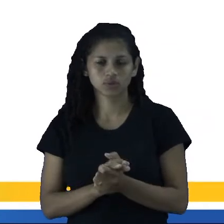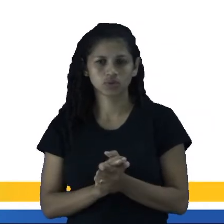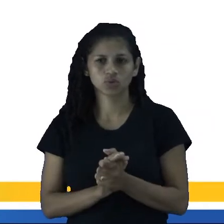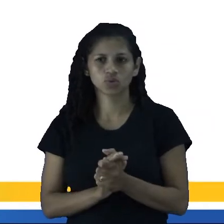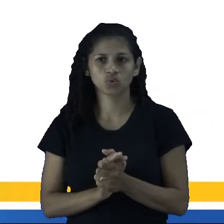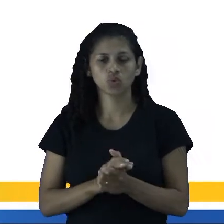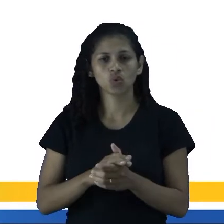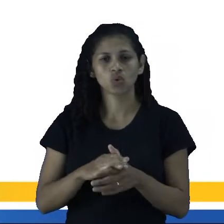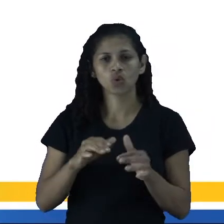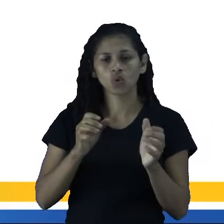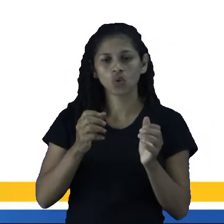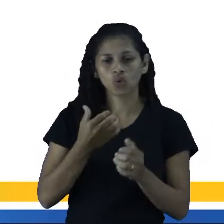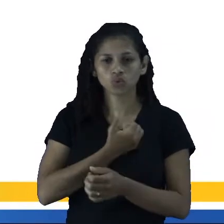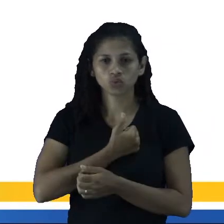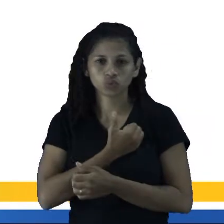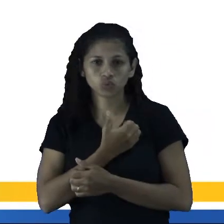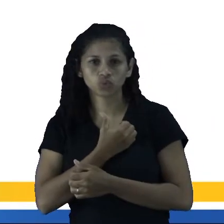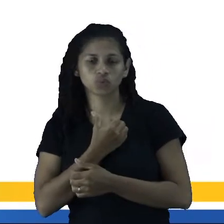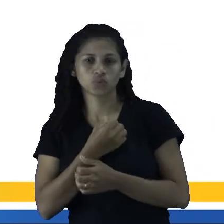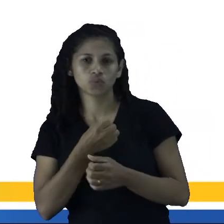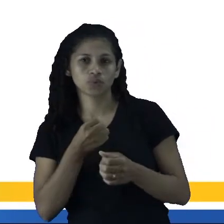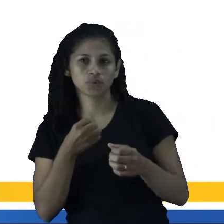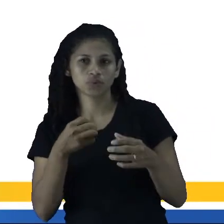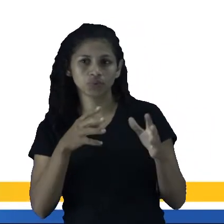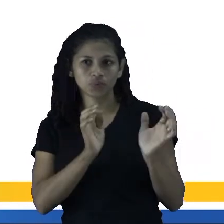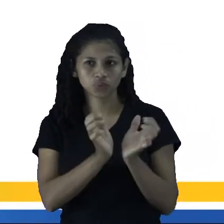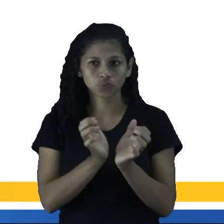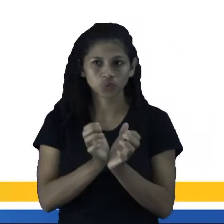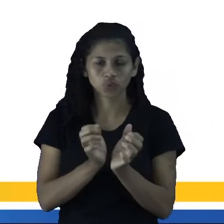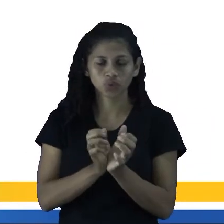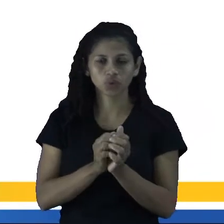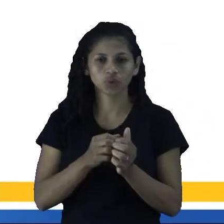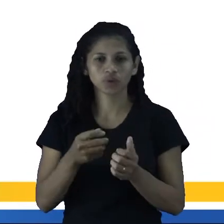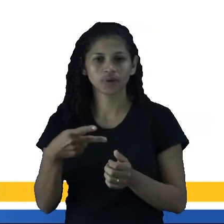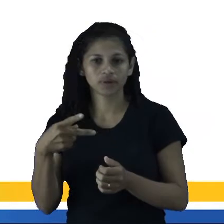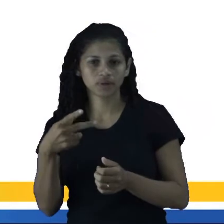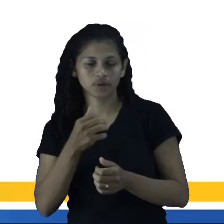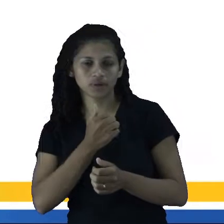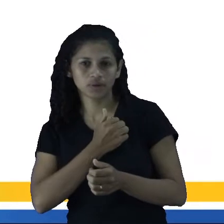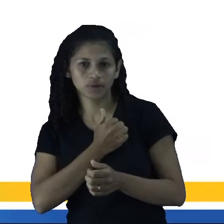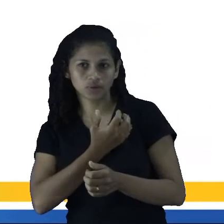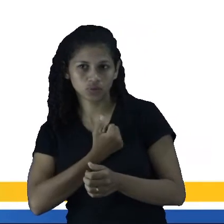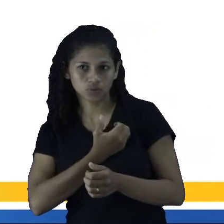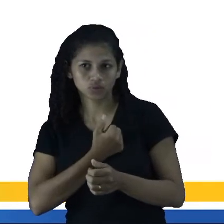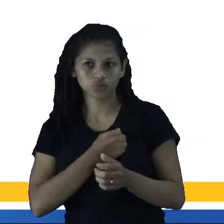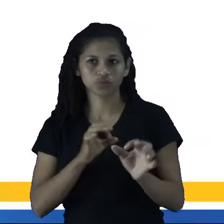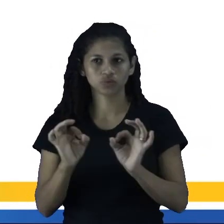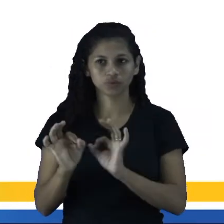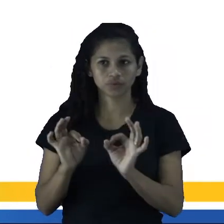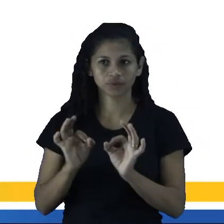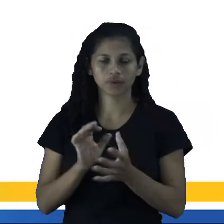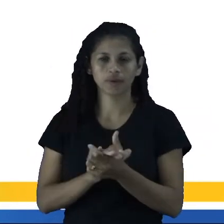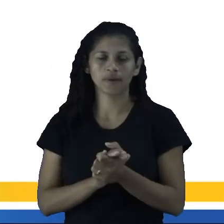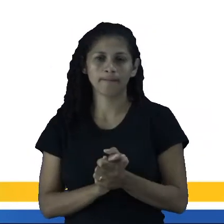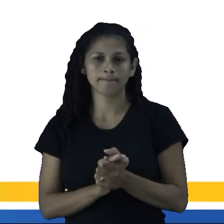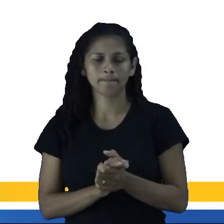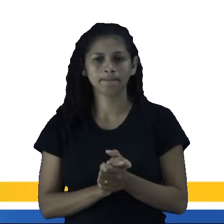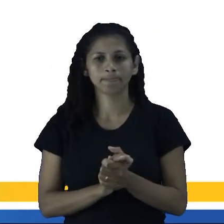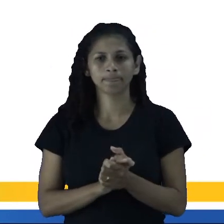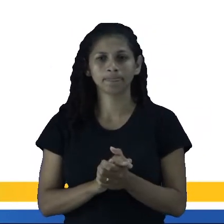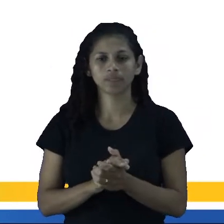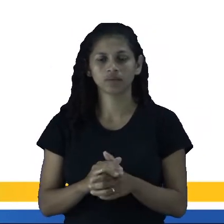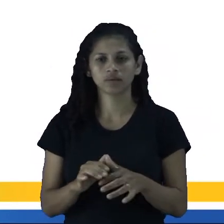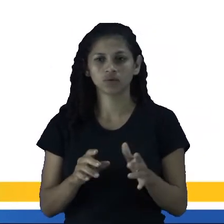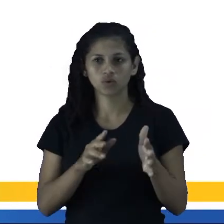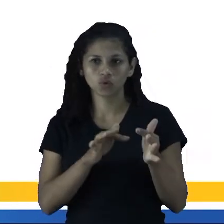número de posições, isso aqui é um exemplo de permutação. Ok? Cada forma de ordenação é a permutação simples,